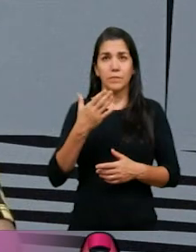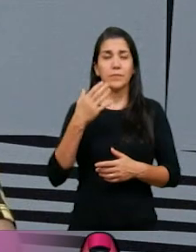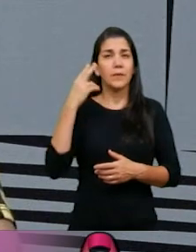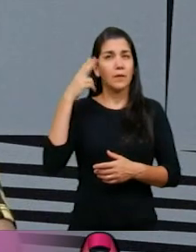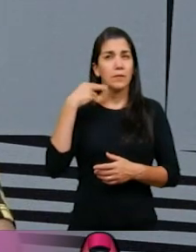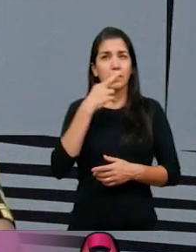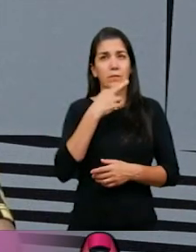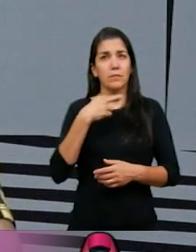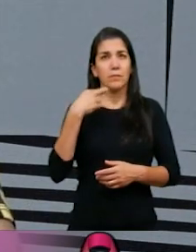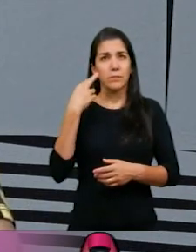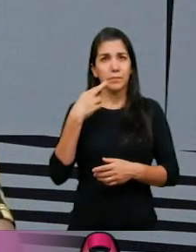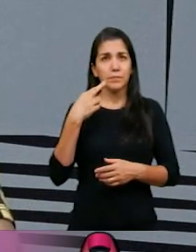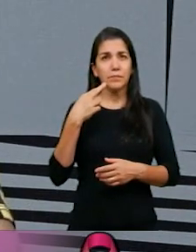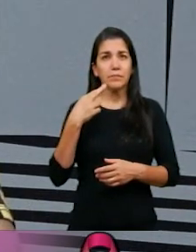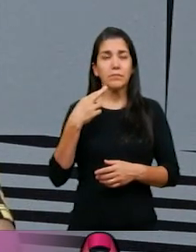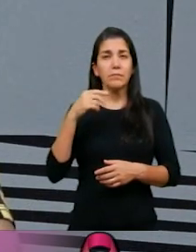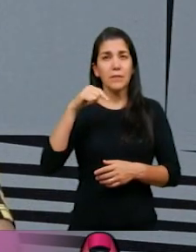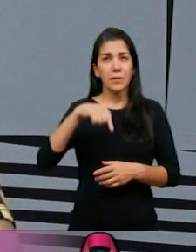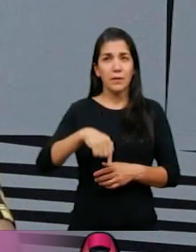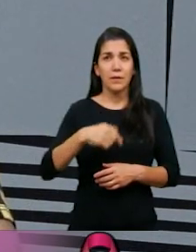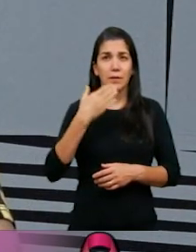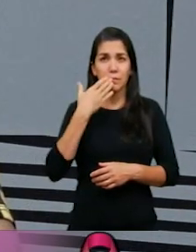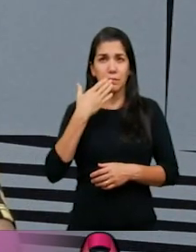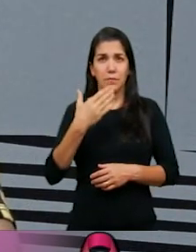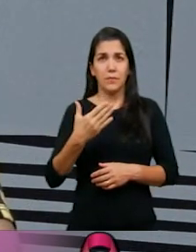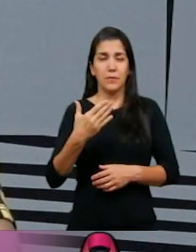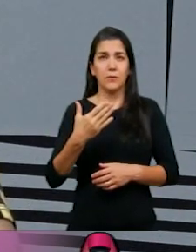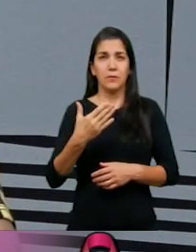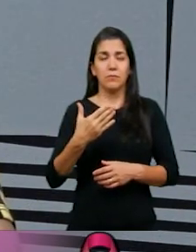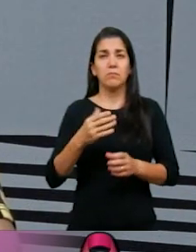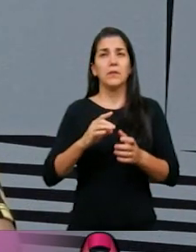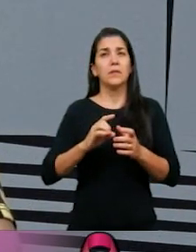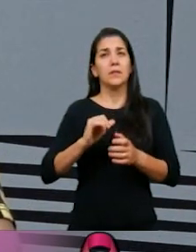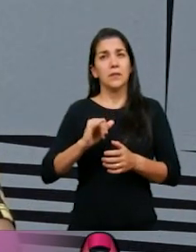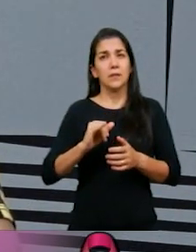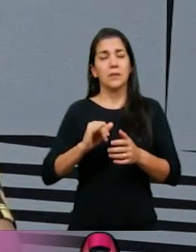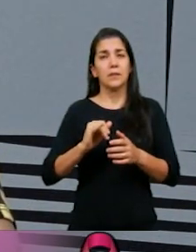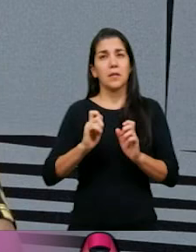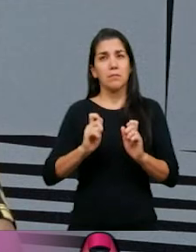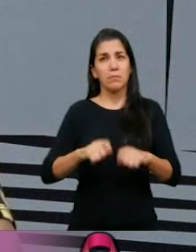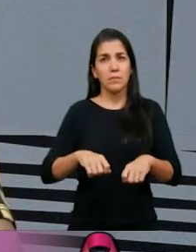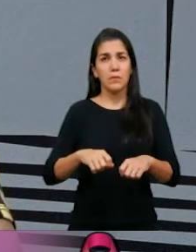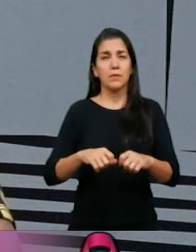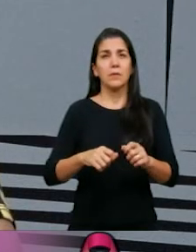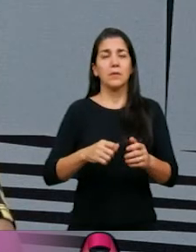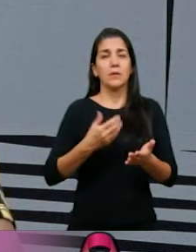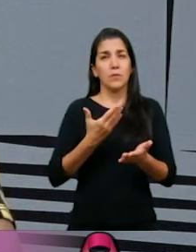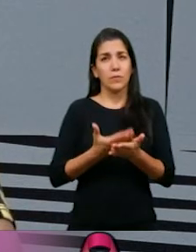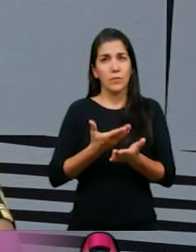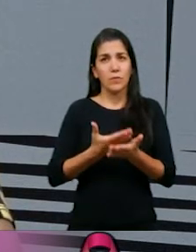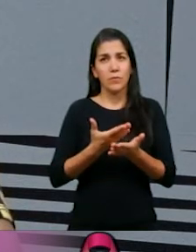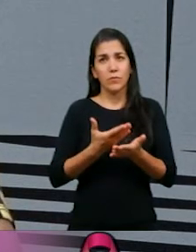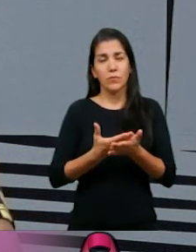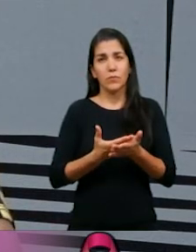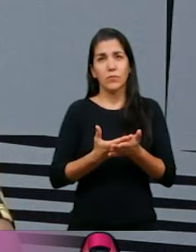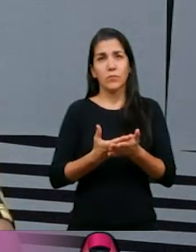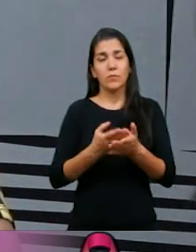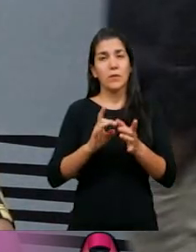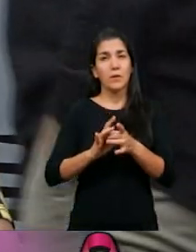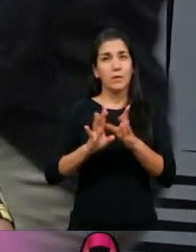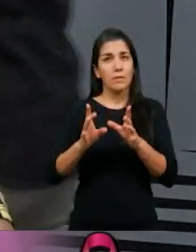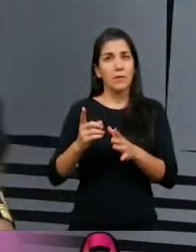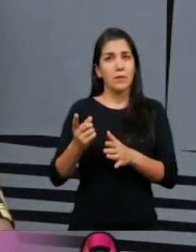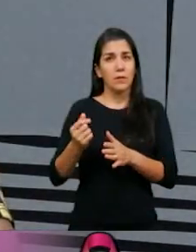de Araçatuba, vem através dessa solicitar, dentro das possibilidades, estudos para viabilizar investimento no setor de saúde